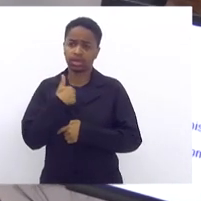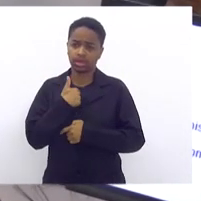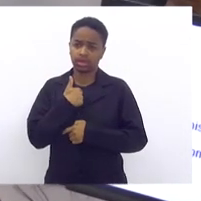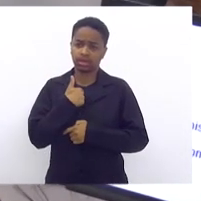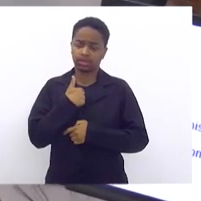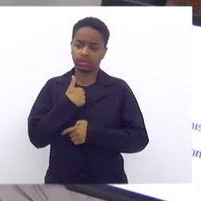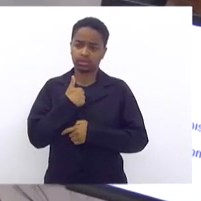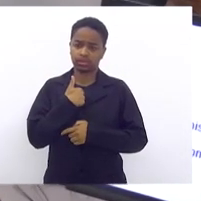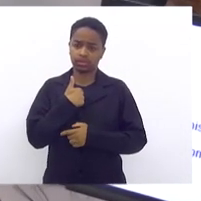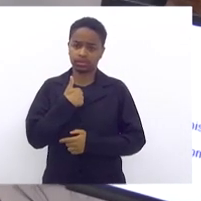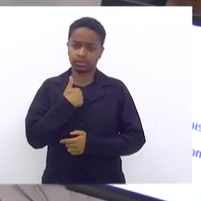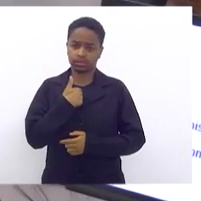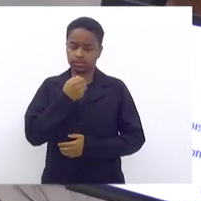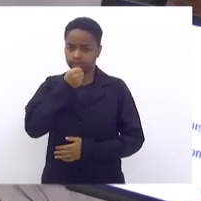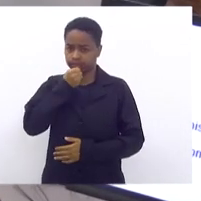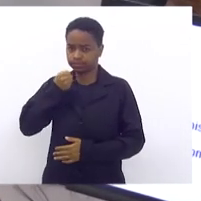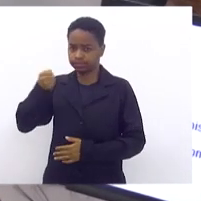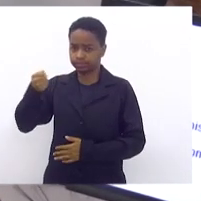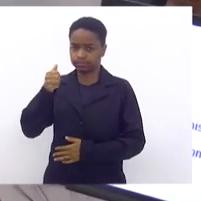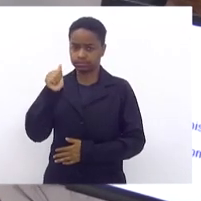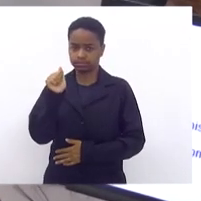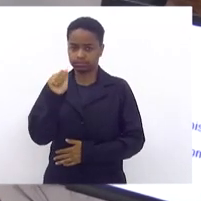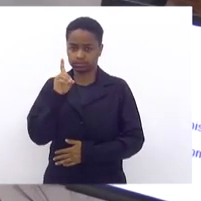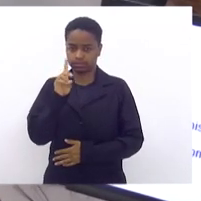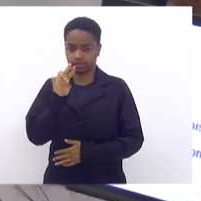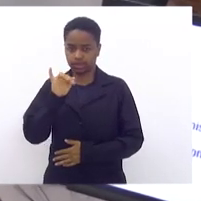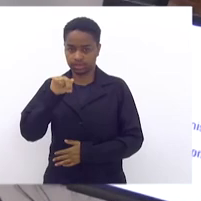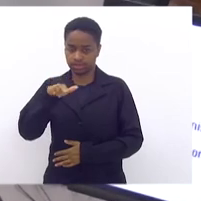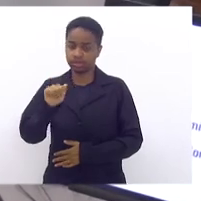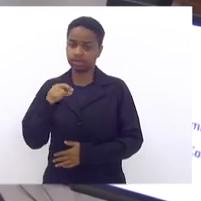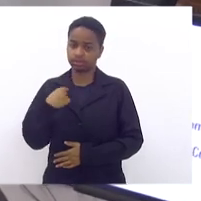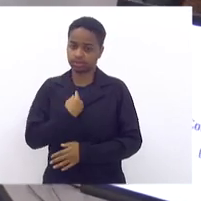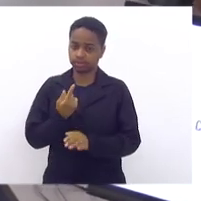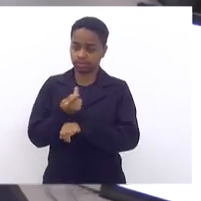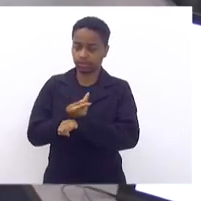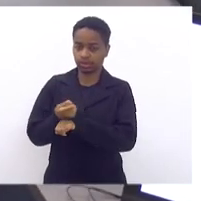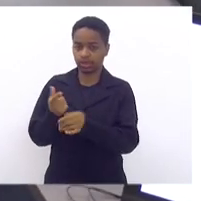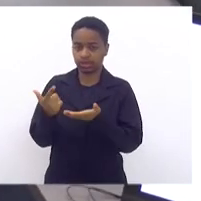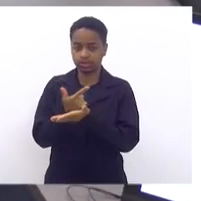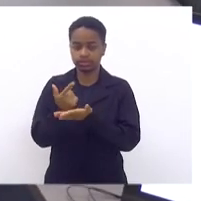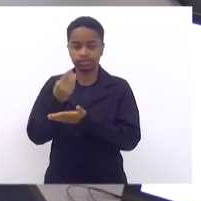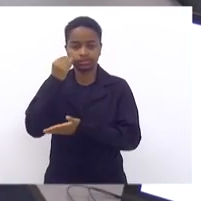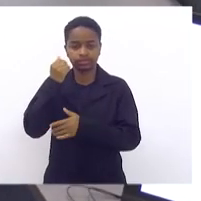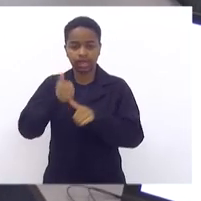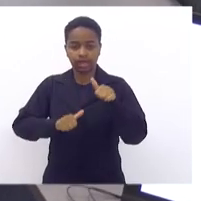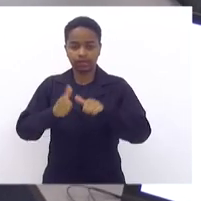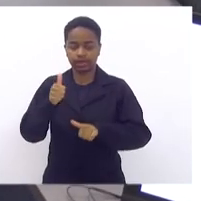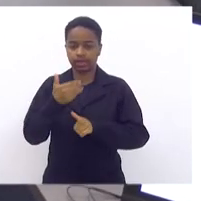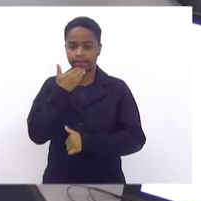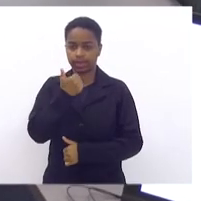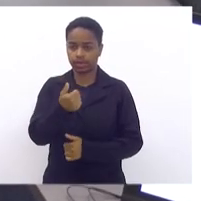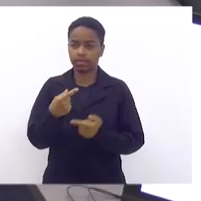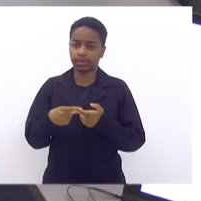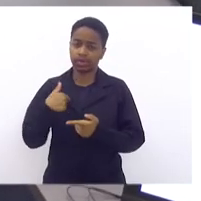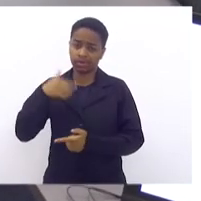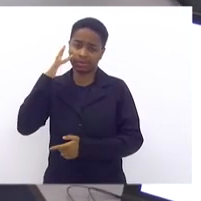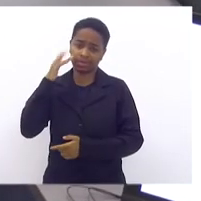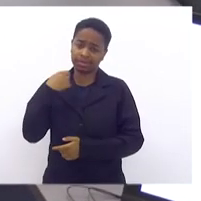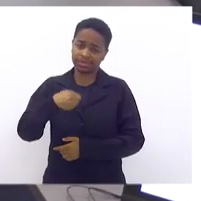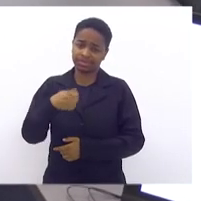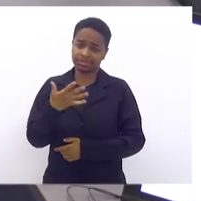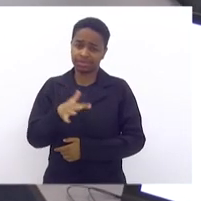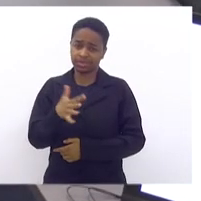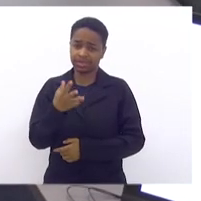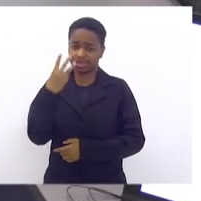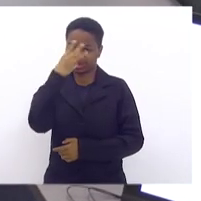né? A doutora Adriana já mostrou aqui. A gente vai atrás do livro para analisar melhor, porque eu imagino que precisaria de umas